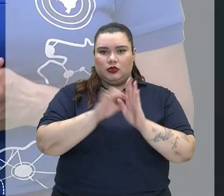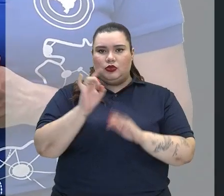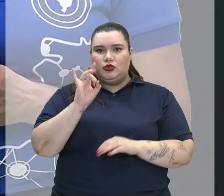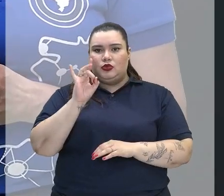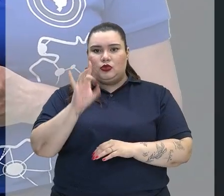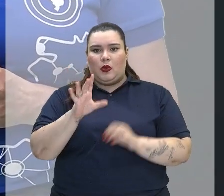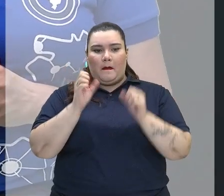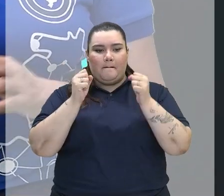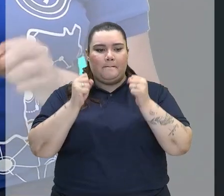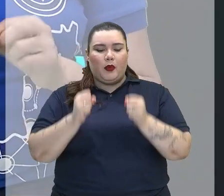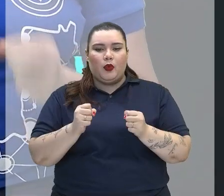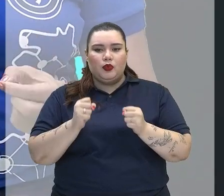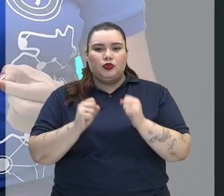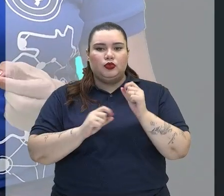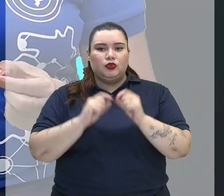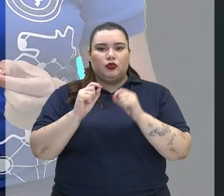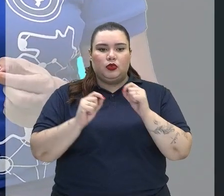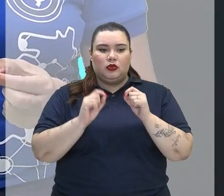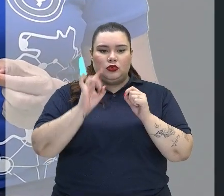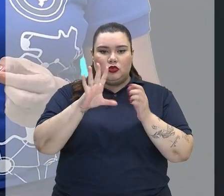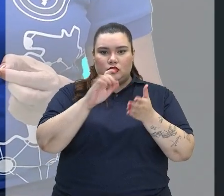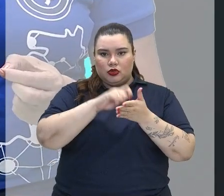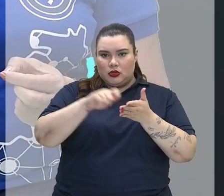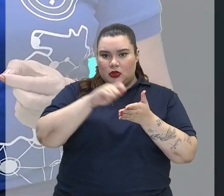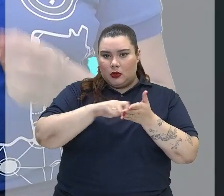pode ser escrito?